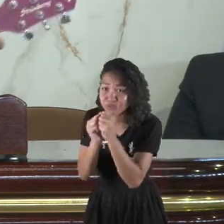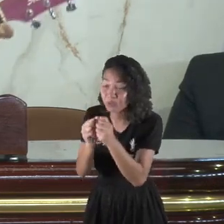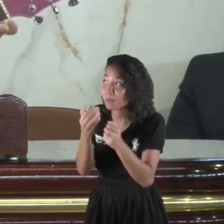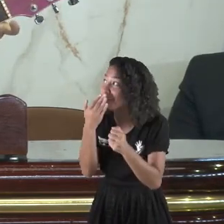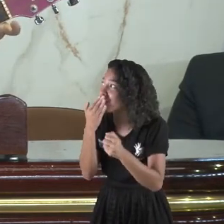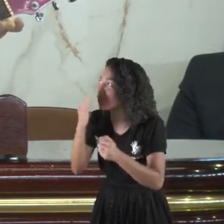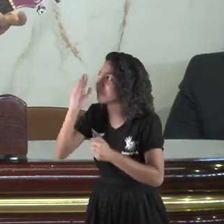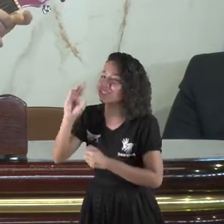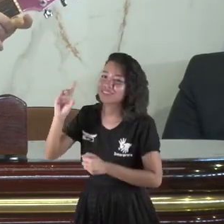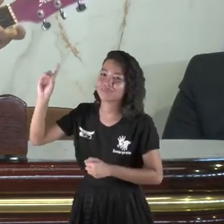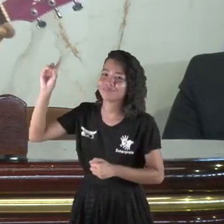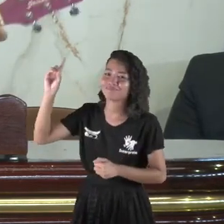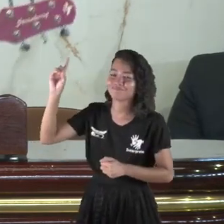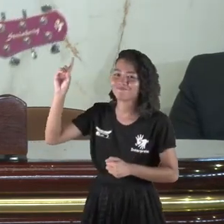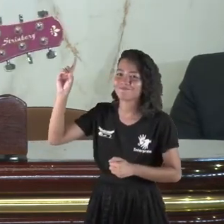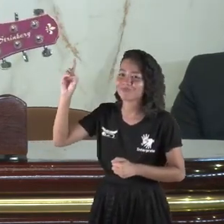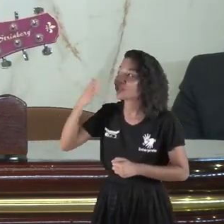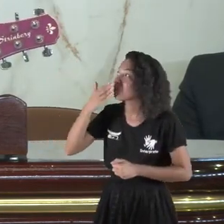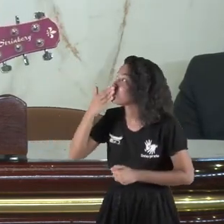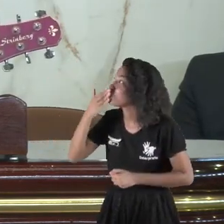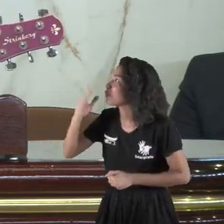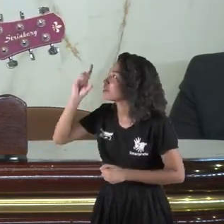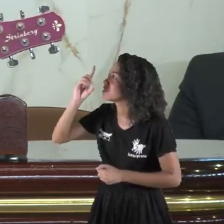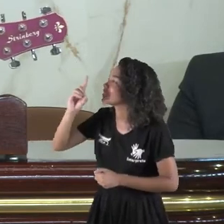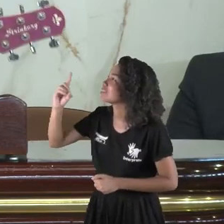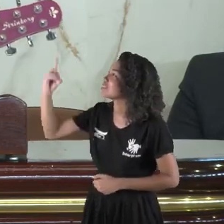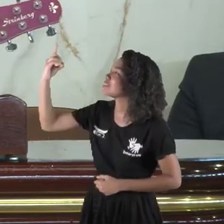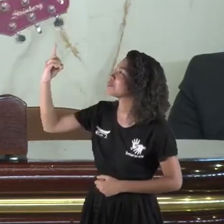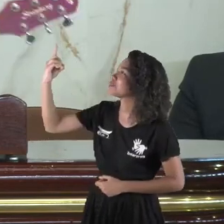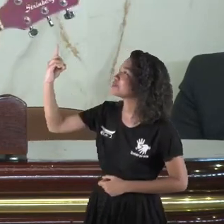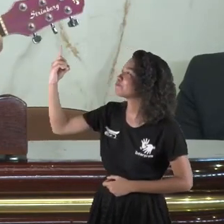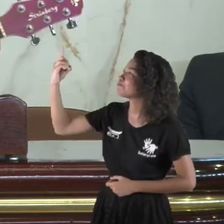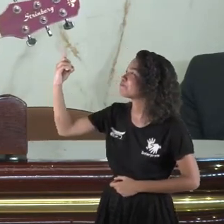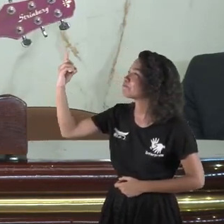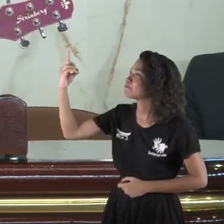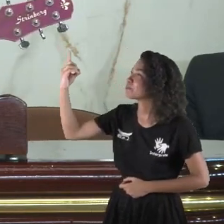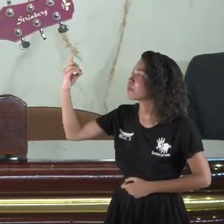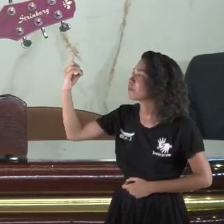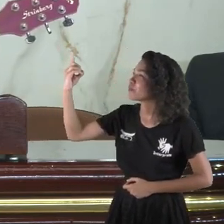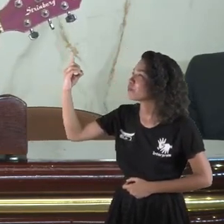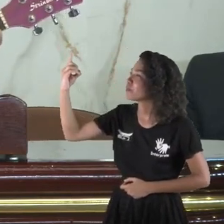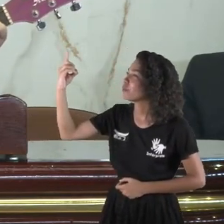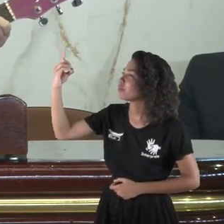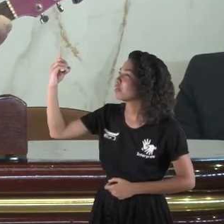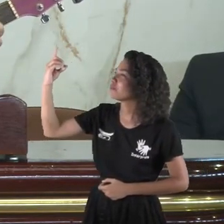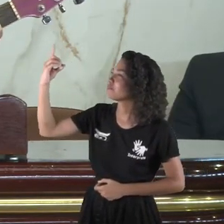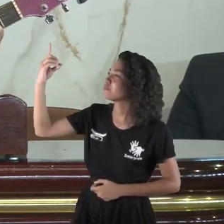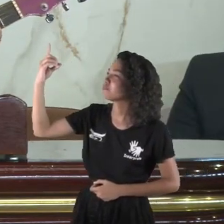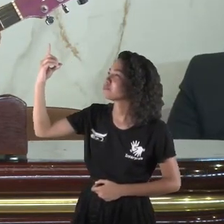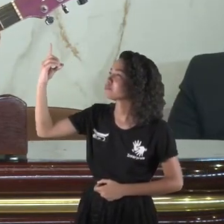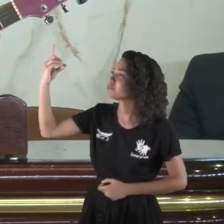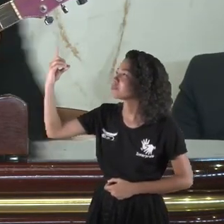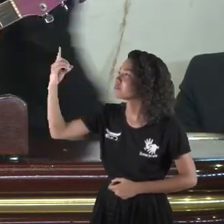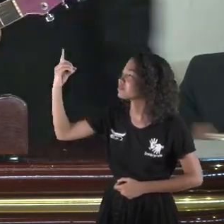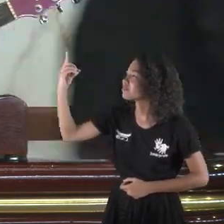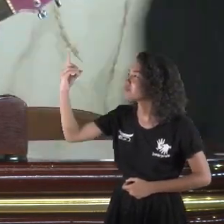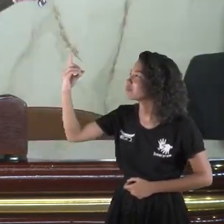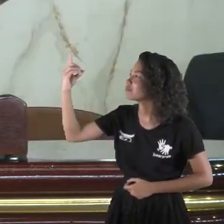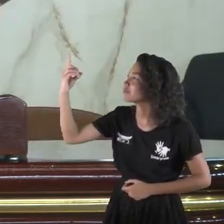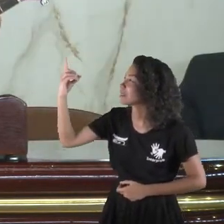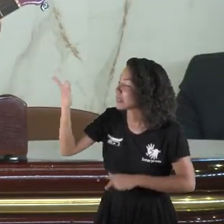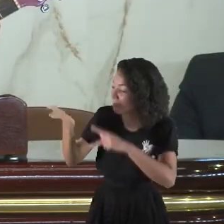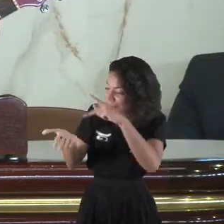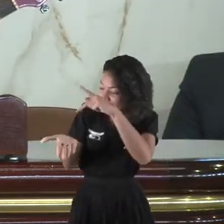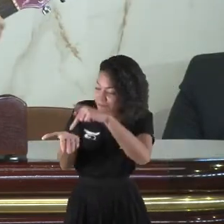Porque a palavra compromisso no texto original é parecida, é semelhante, é similar. É com promessa. É